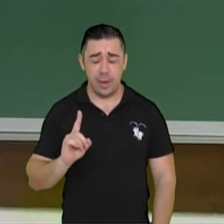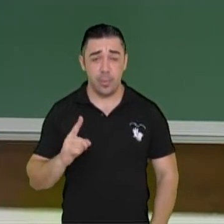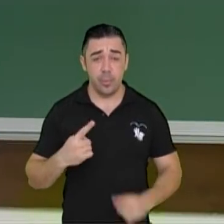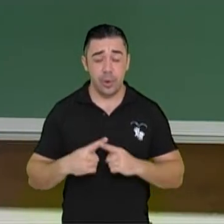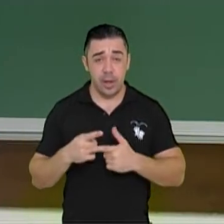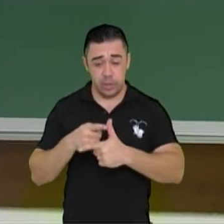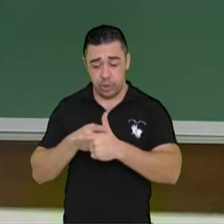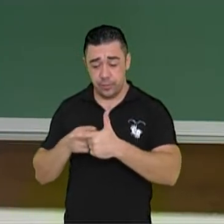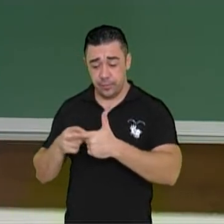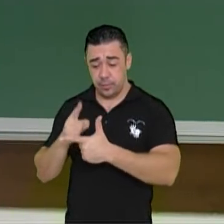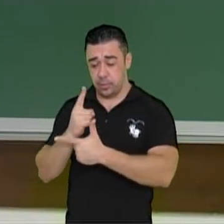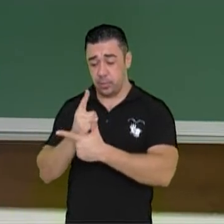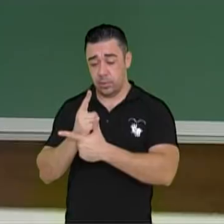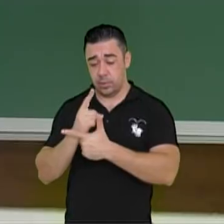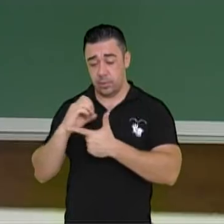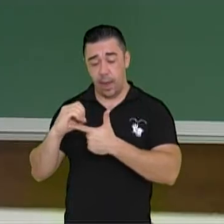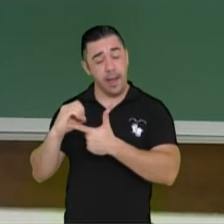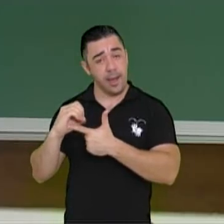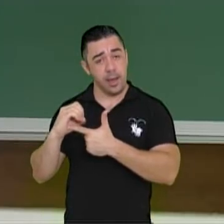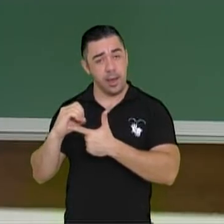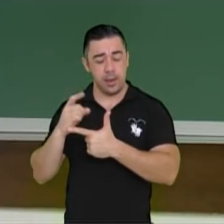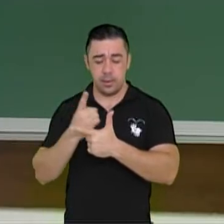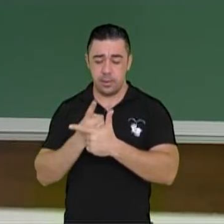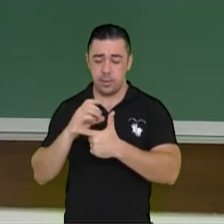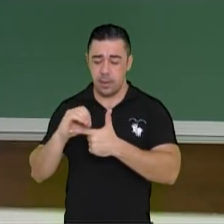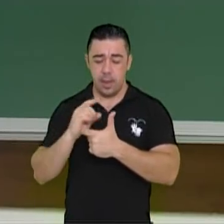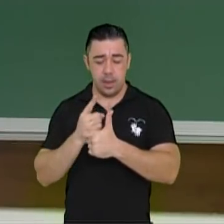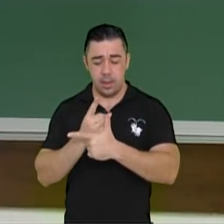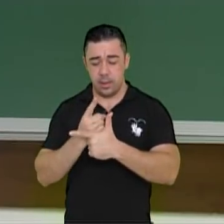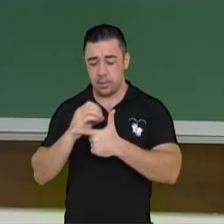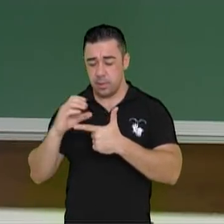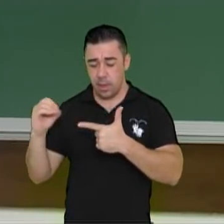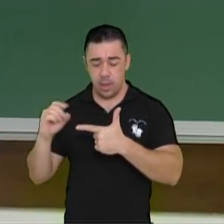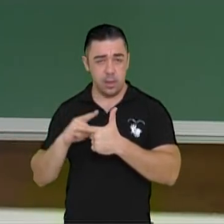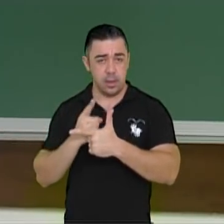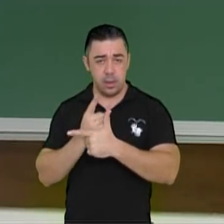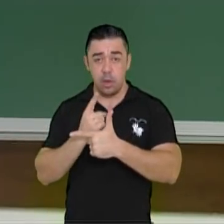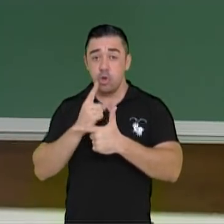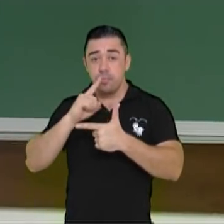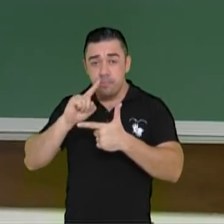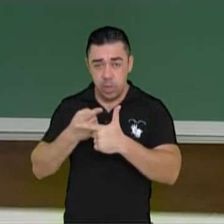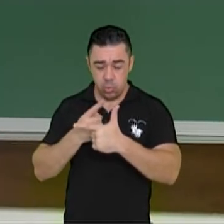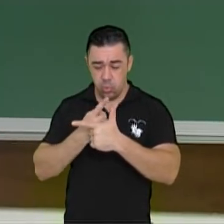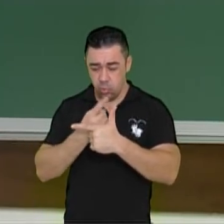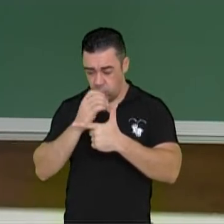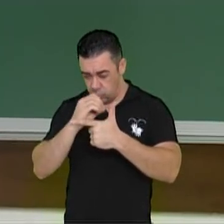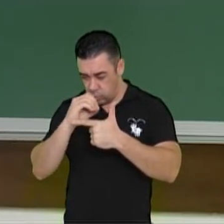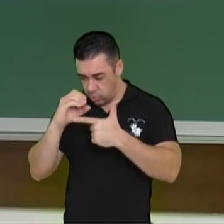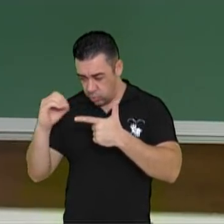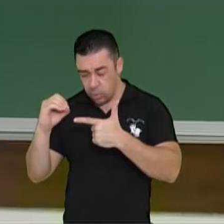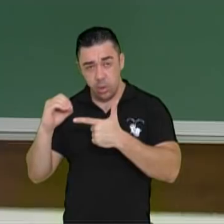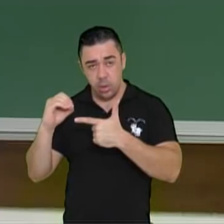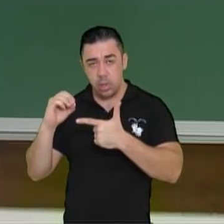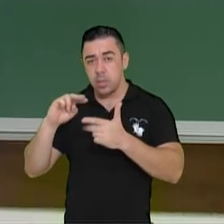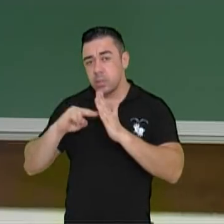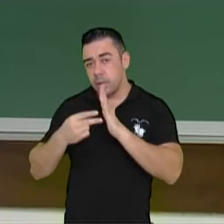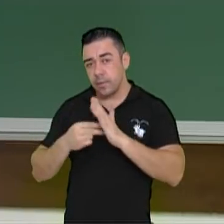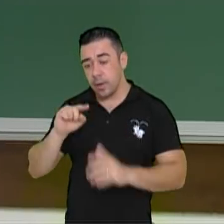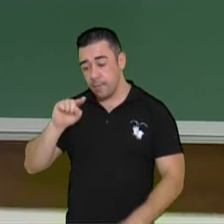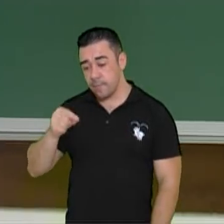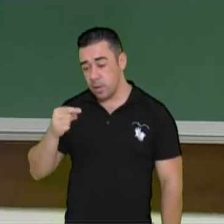dividindo por potências de 10, ou seja, 10, 100, 1000, nós só mudamos a vírgula de